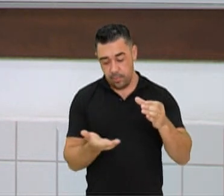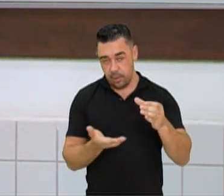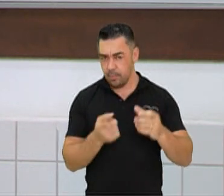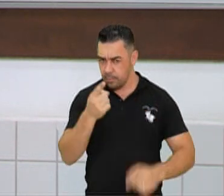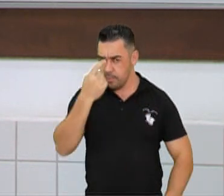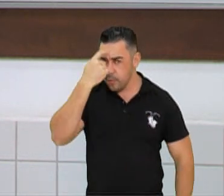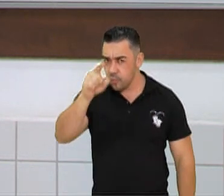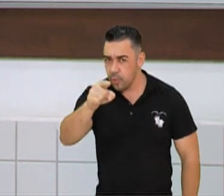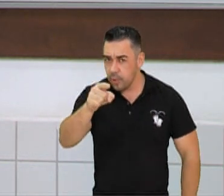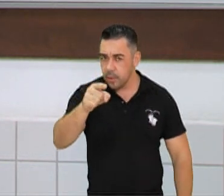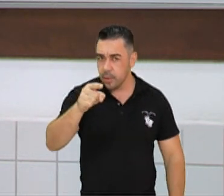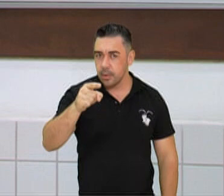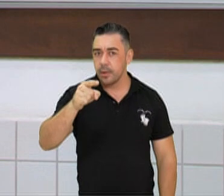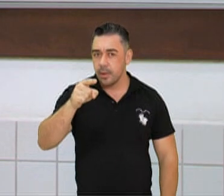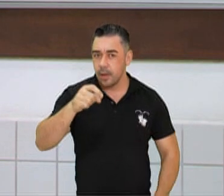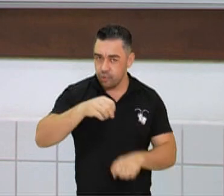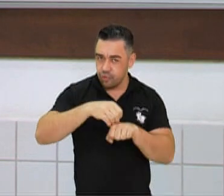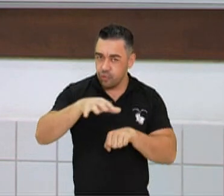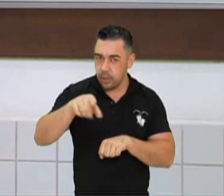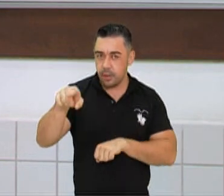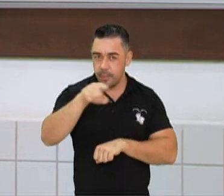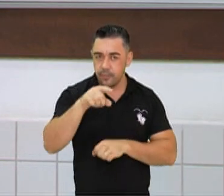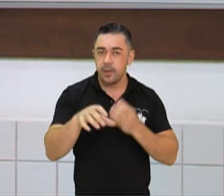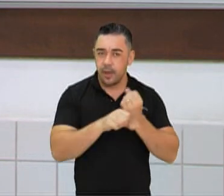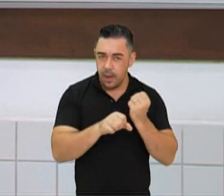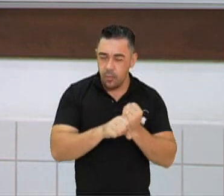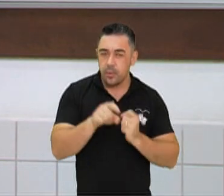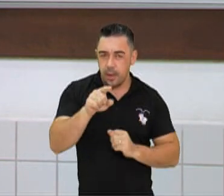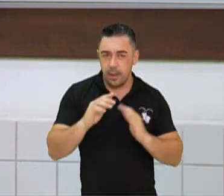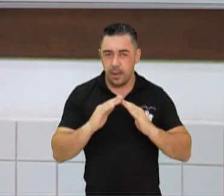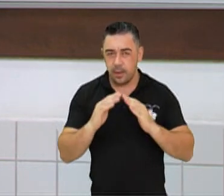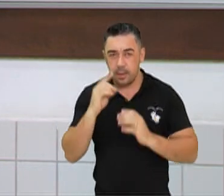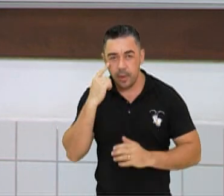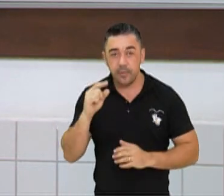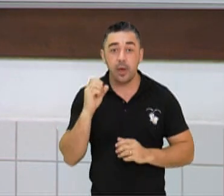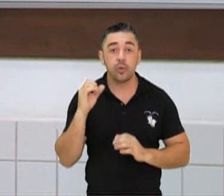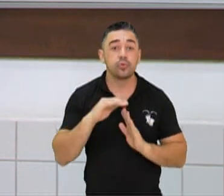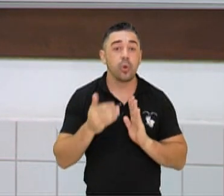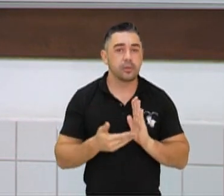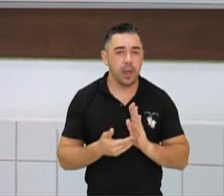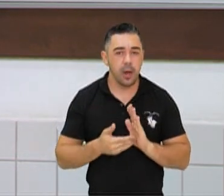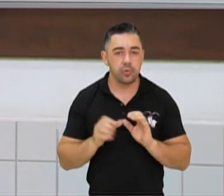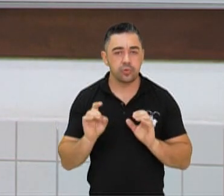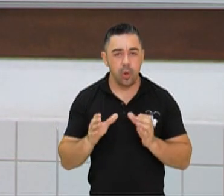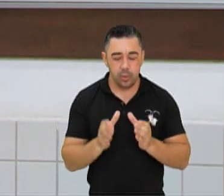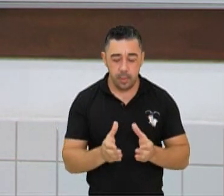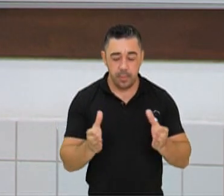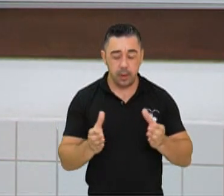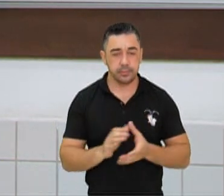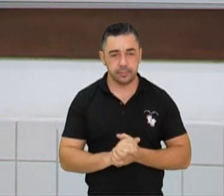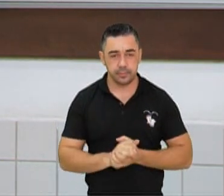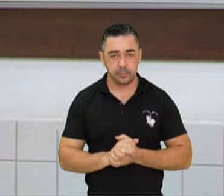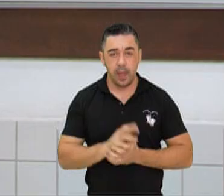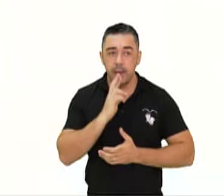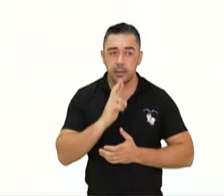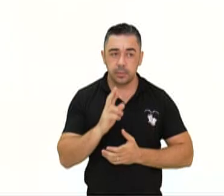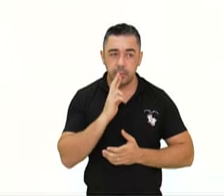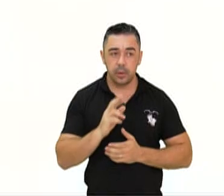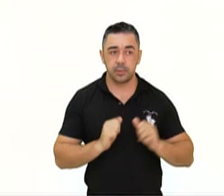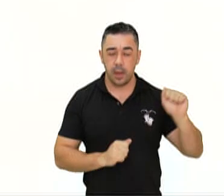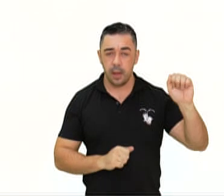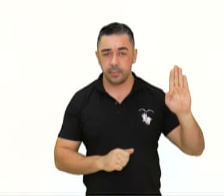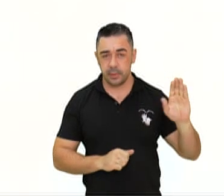parou para pensar nisso? Fica a dica aí para vocês calcularem também em casa e ver qual que seria a diferença. Então, na hora de marcar a